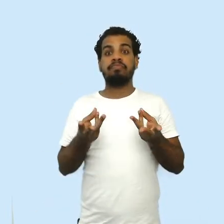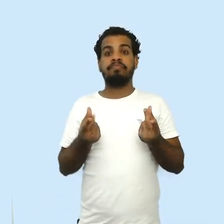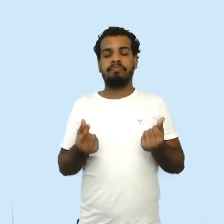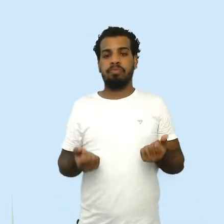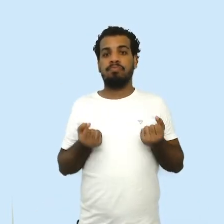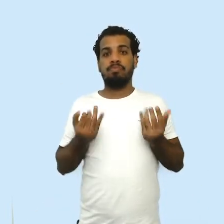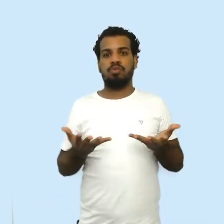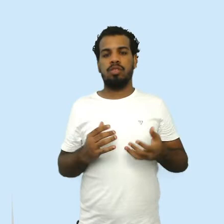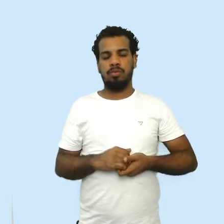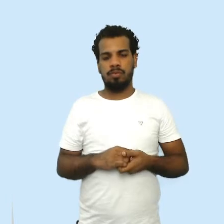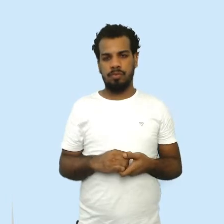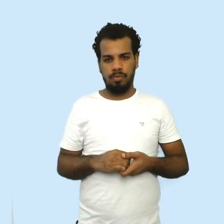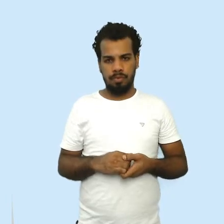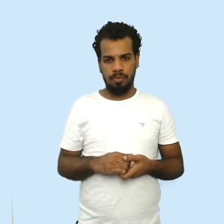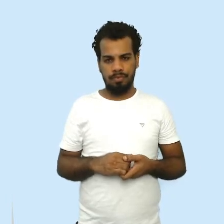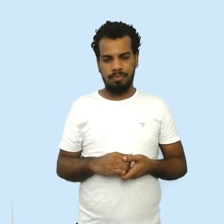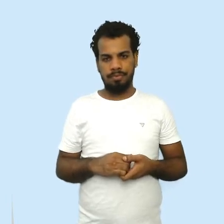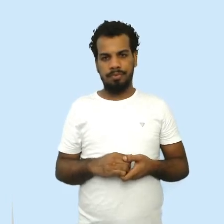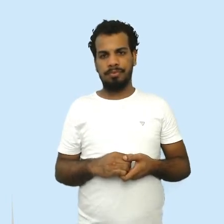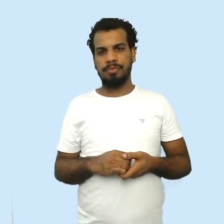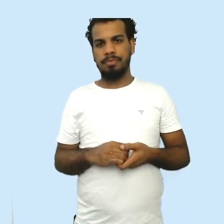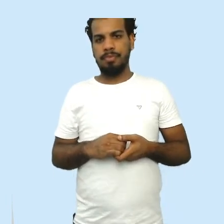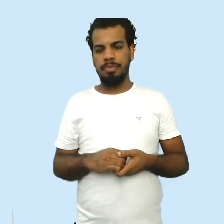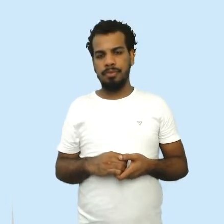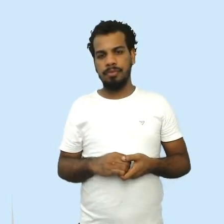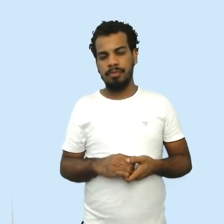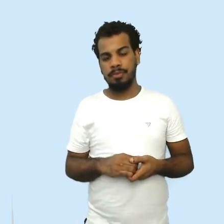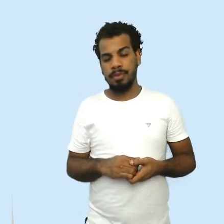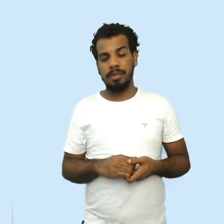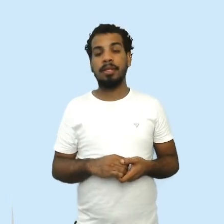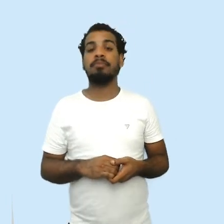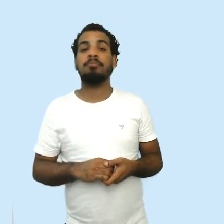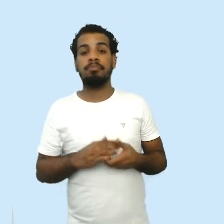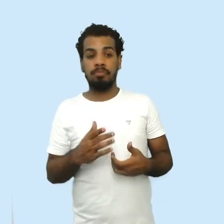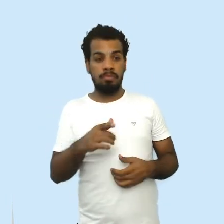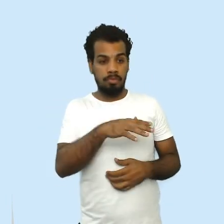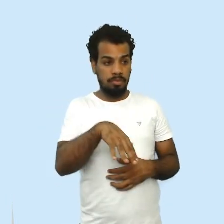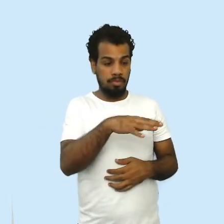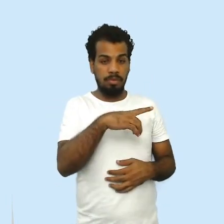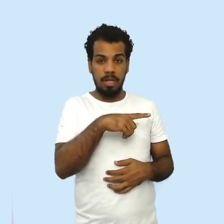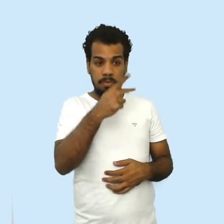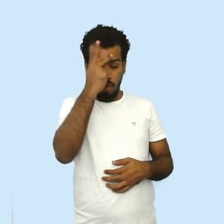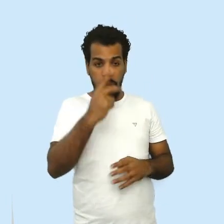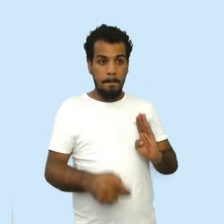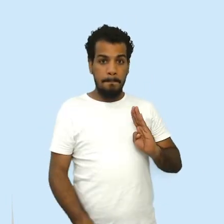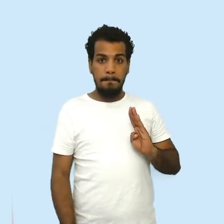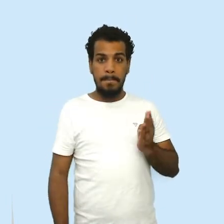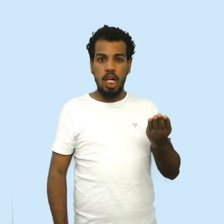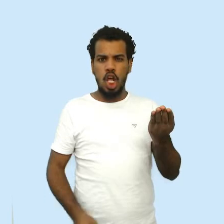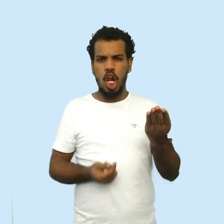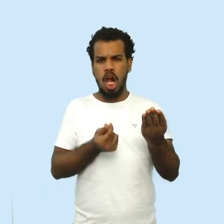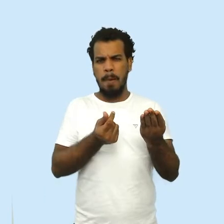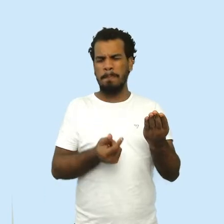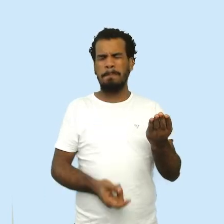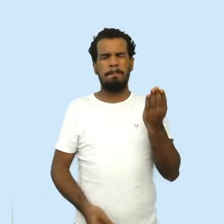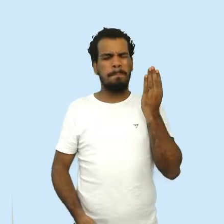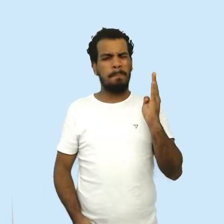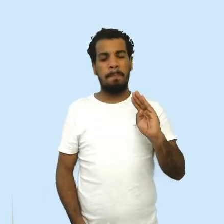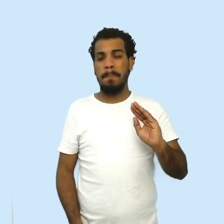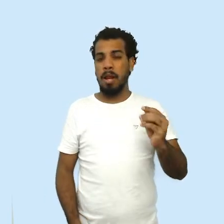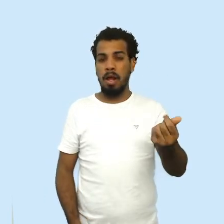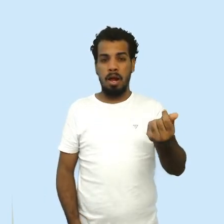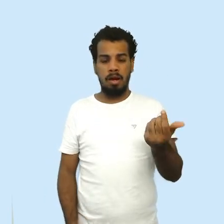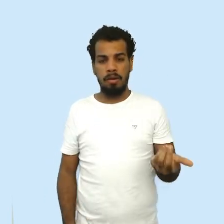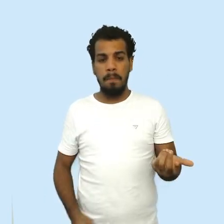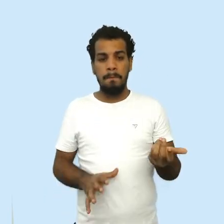gente. Em compensação, a gente vai ter pessoas bilionárias que concentram muita riqueza na mão de